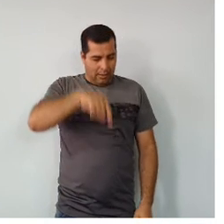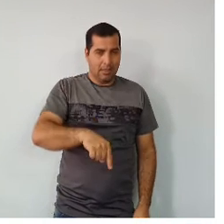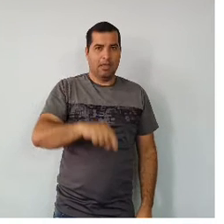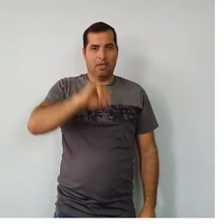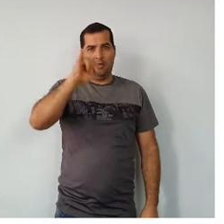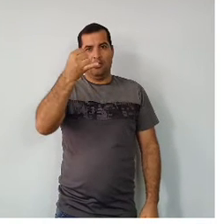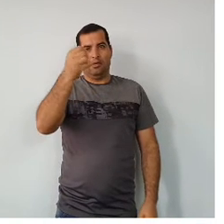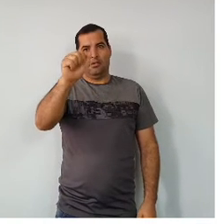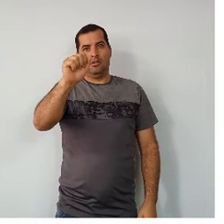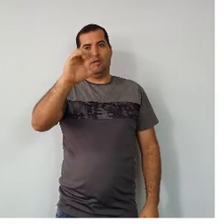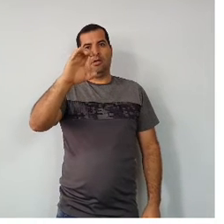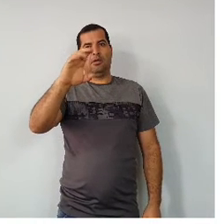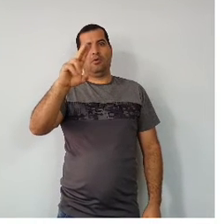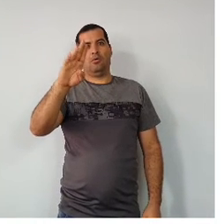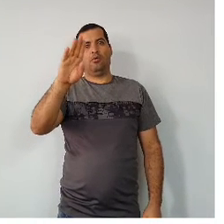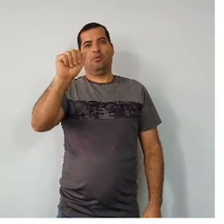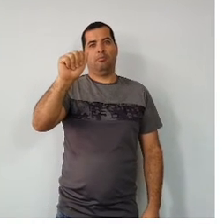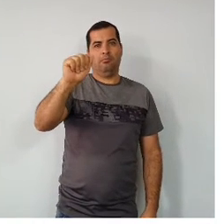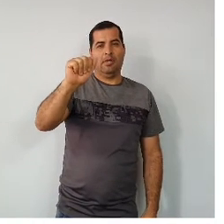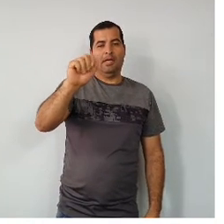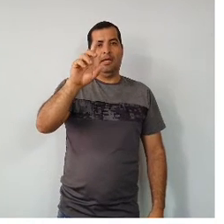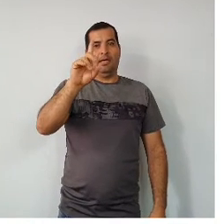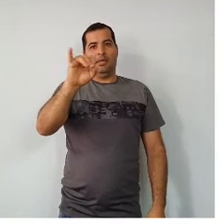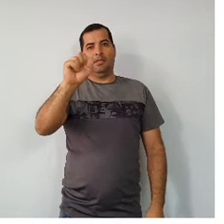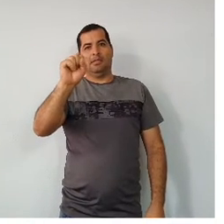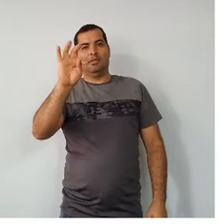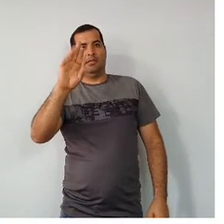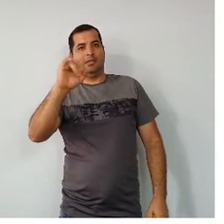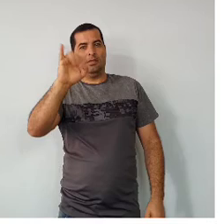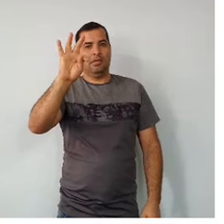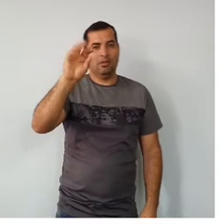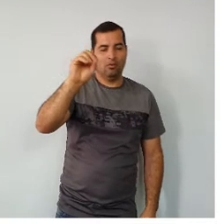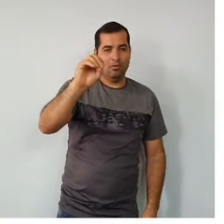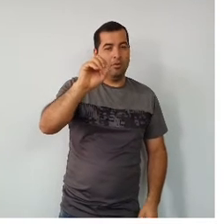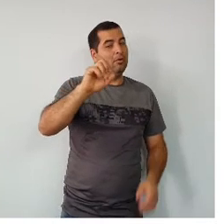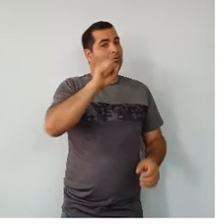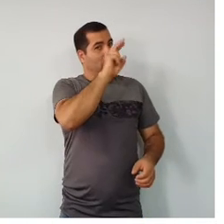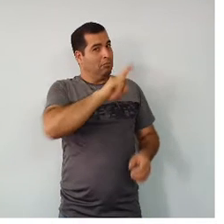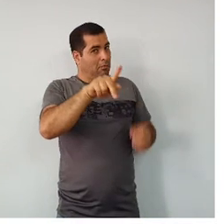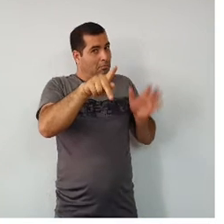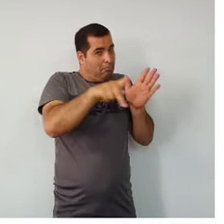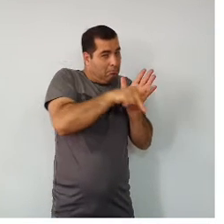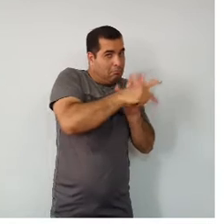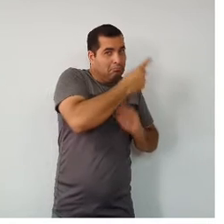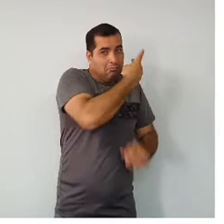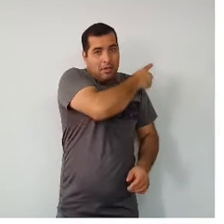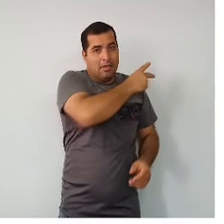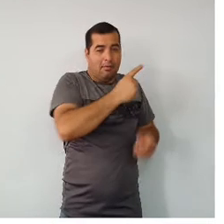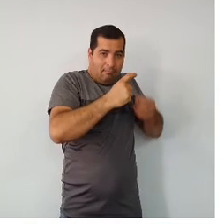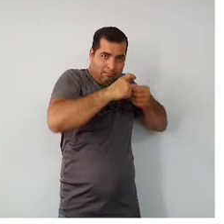ao município de Jacuba como sendo um distrito de Sumaré.